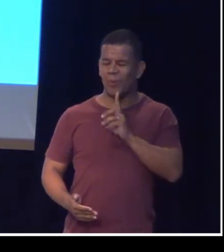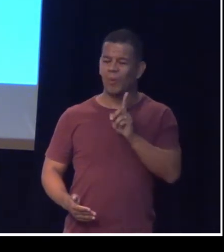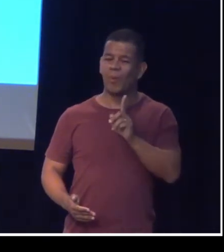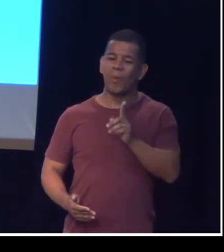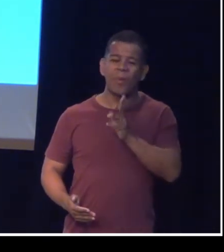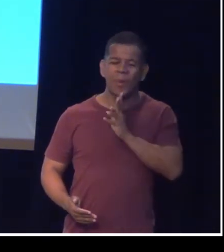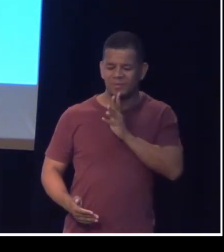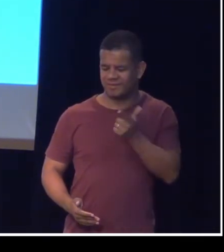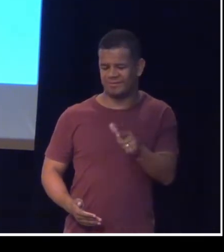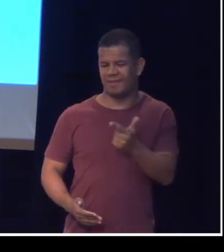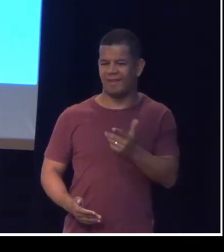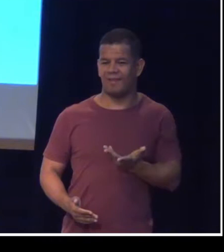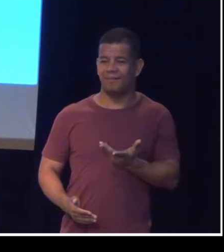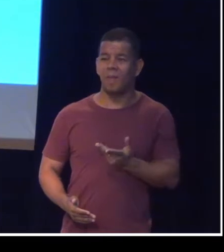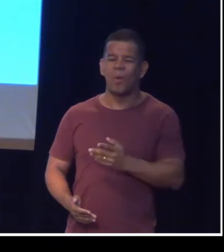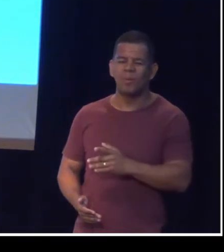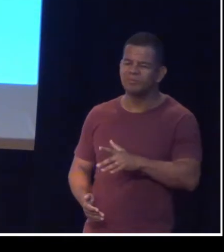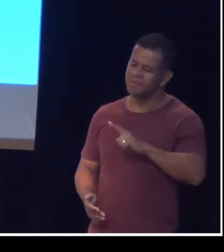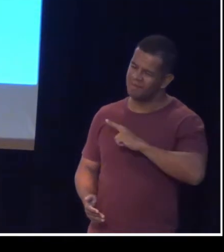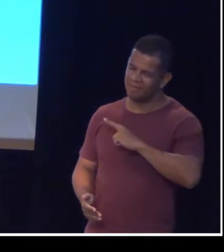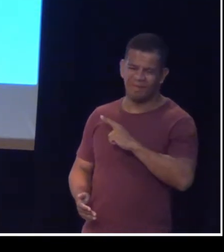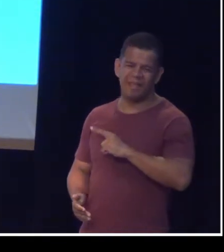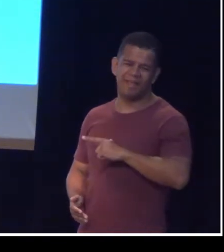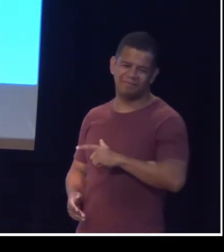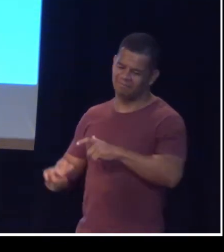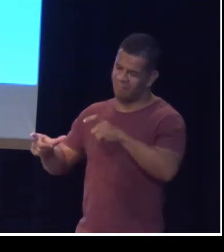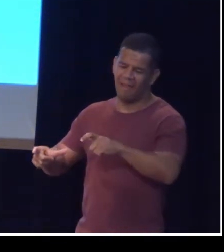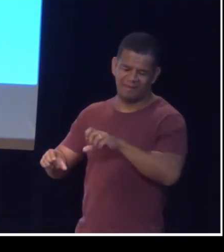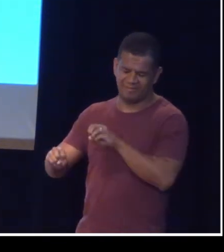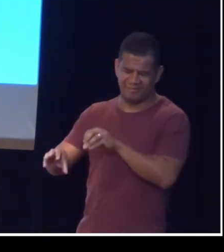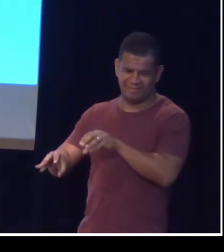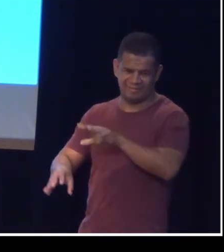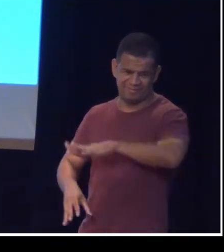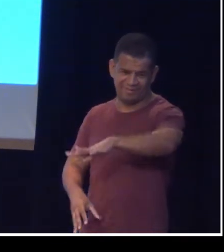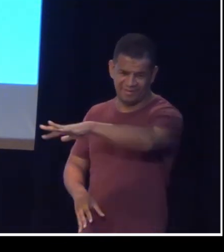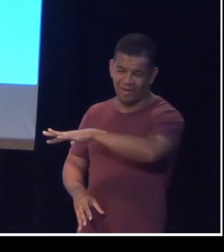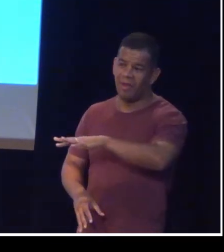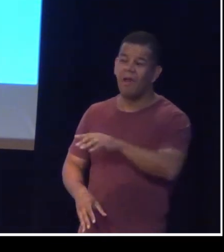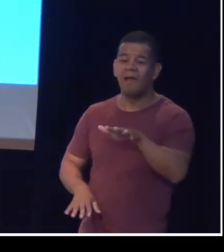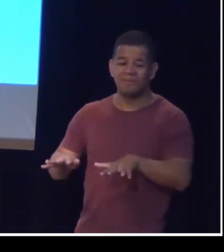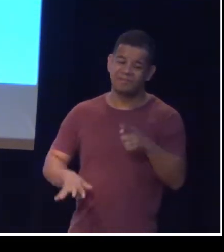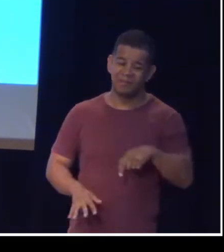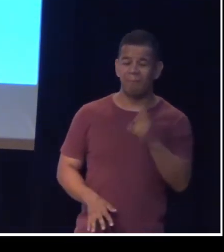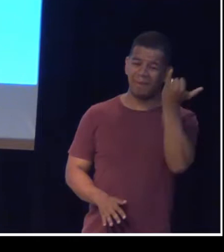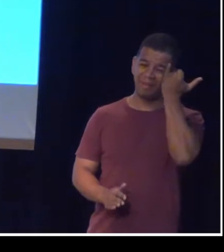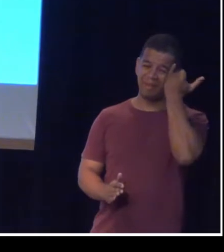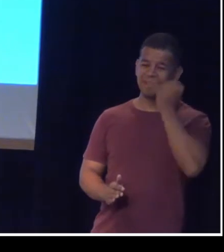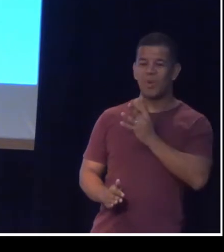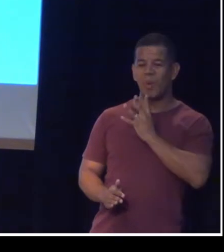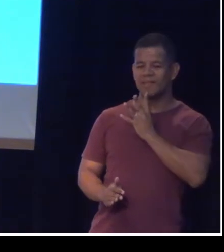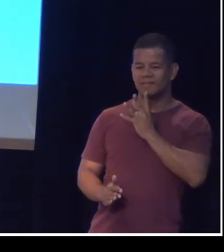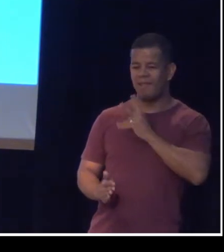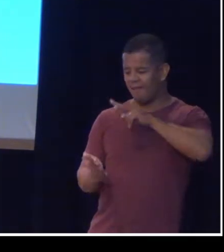conhecer determinadas situações no campo educacional, né? A gente também tem uma preguiça imensa de ler, a gente não tem uma